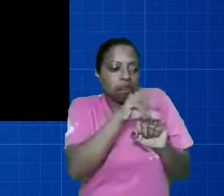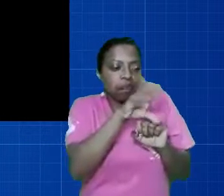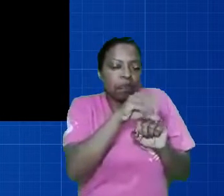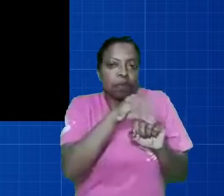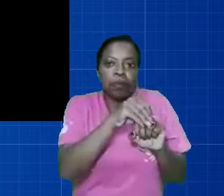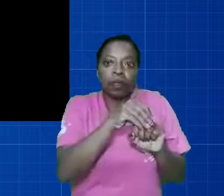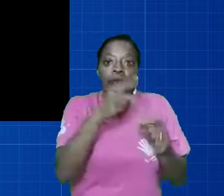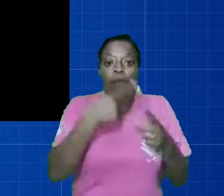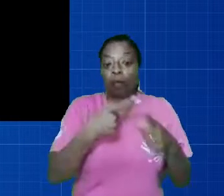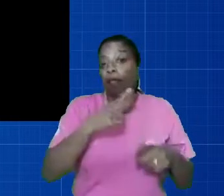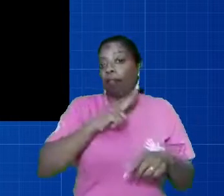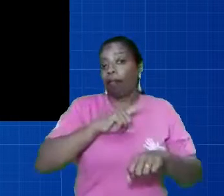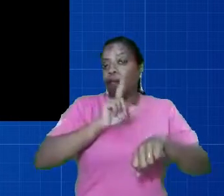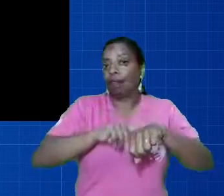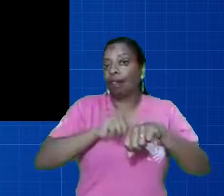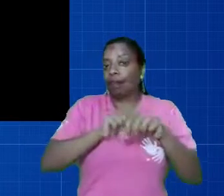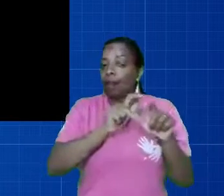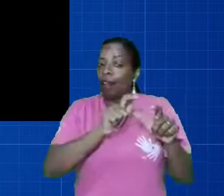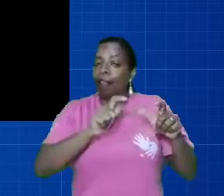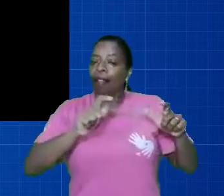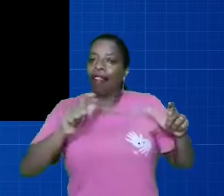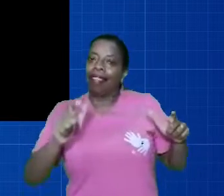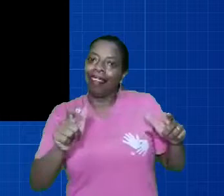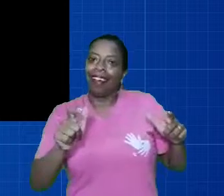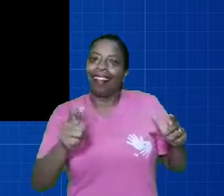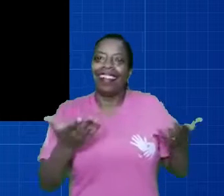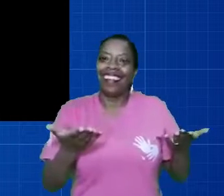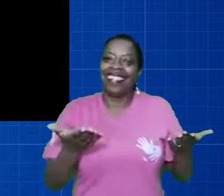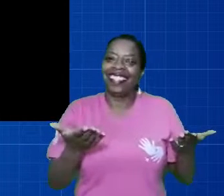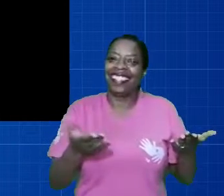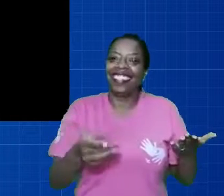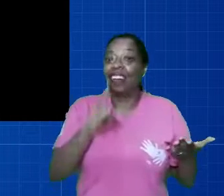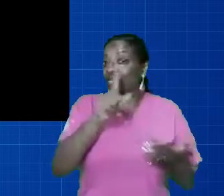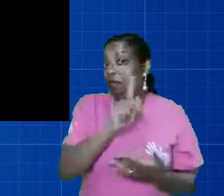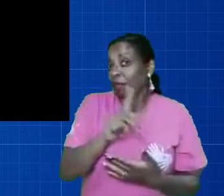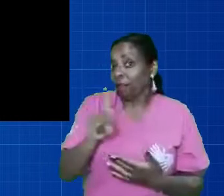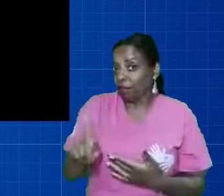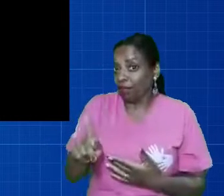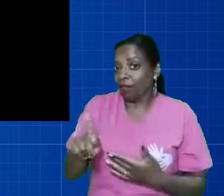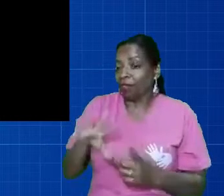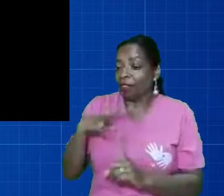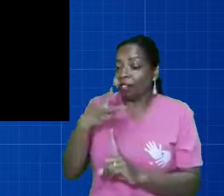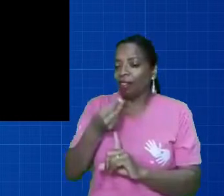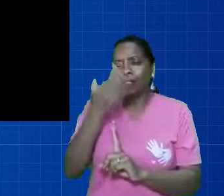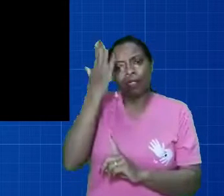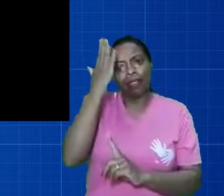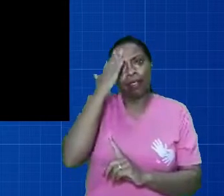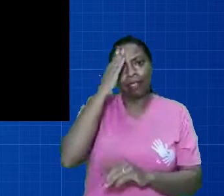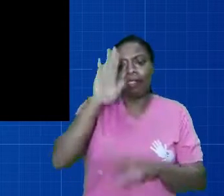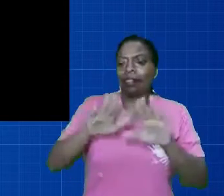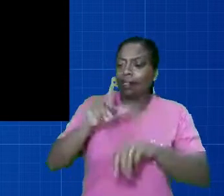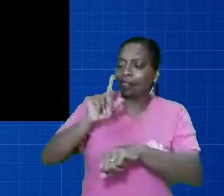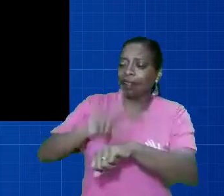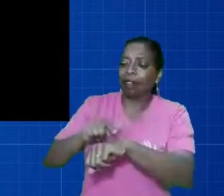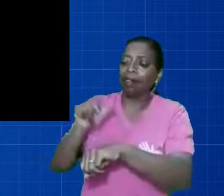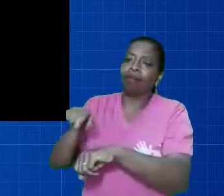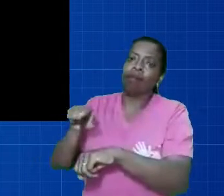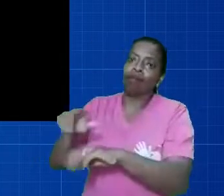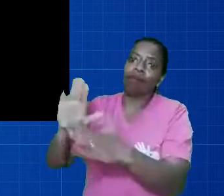isso, se a gente... Quem é professor de arte, né, sabe que às vezes o tempo da disciplina de